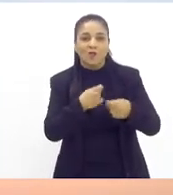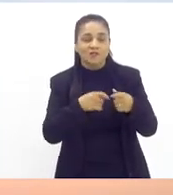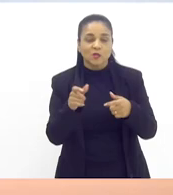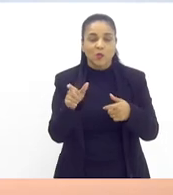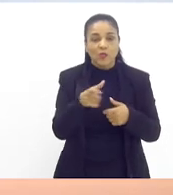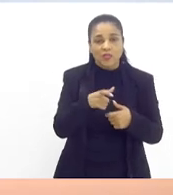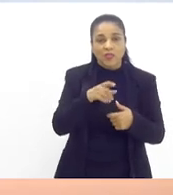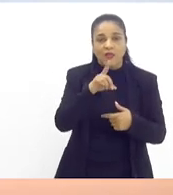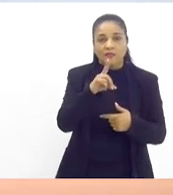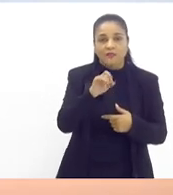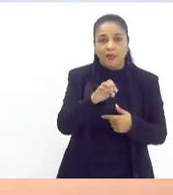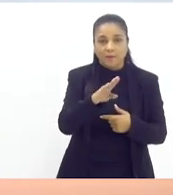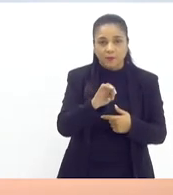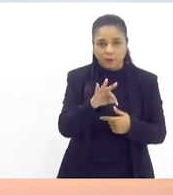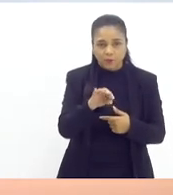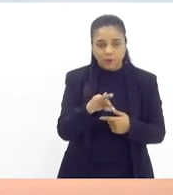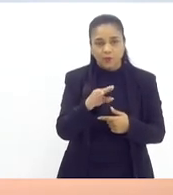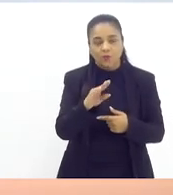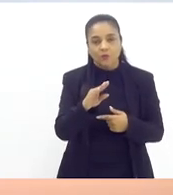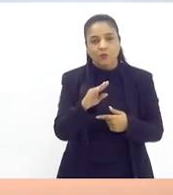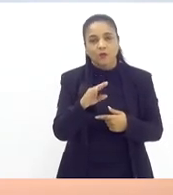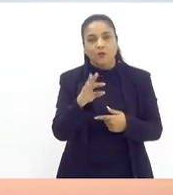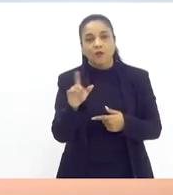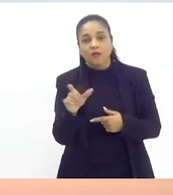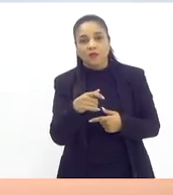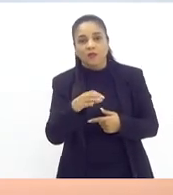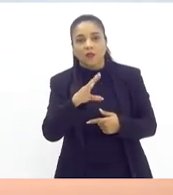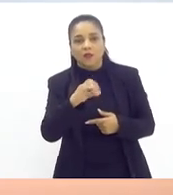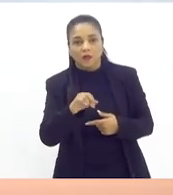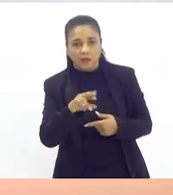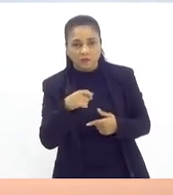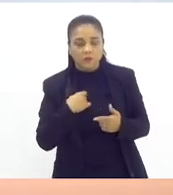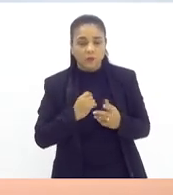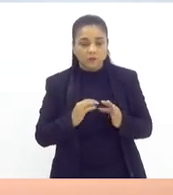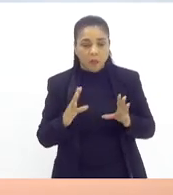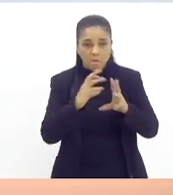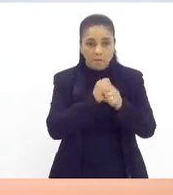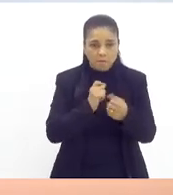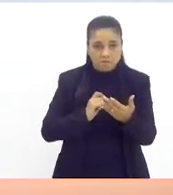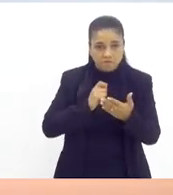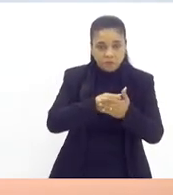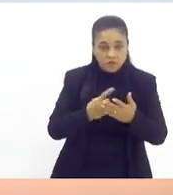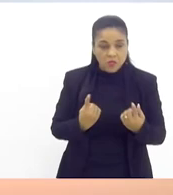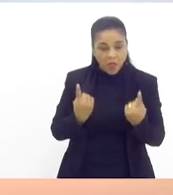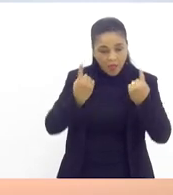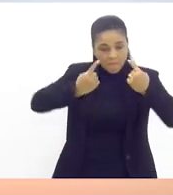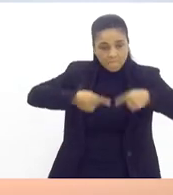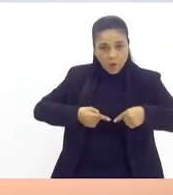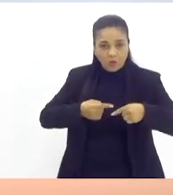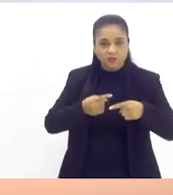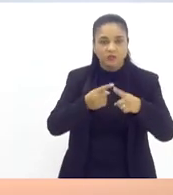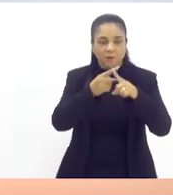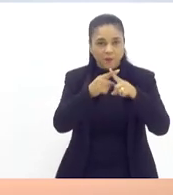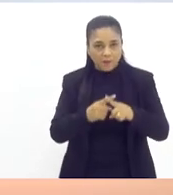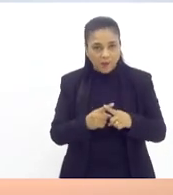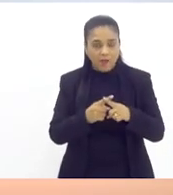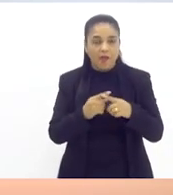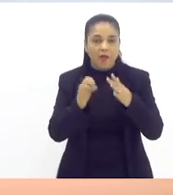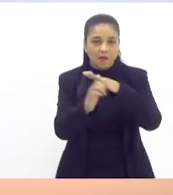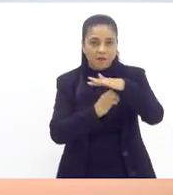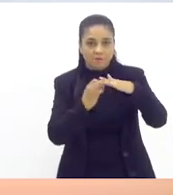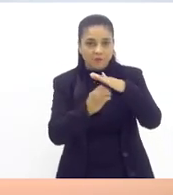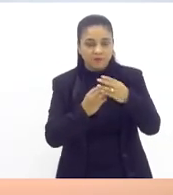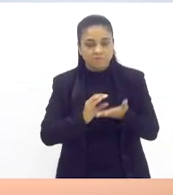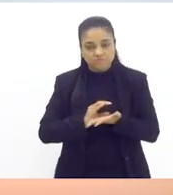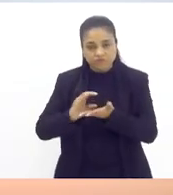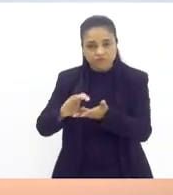você faz geralmente pelo agregado. Você pega o valor total que você pagou para a empresa de aposta, tudo que ela pagou, devolveu no pagamento de prêmio para as